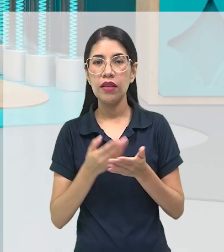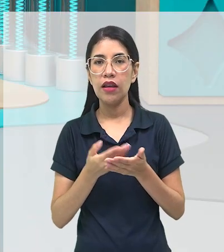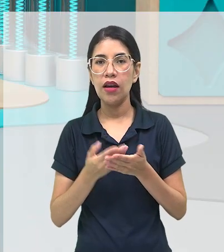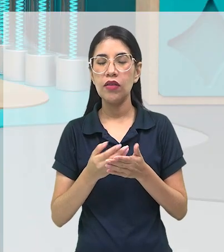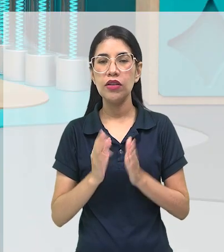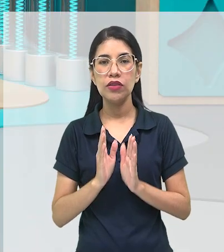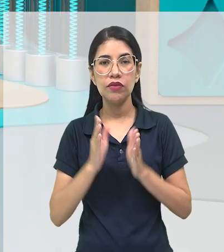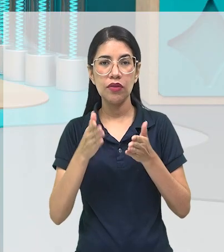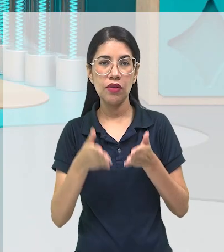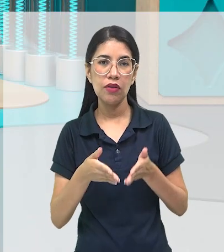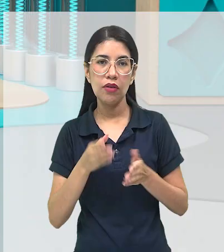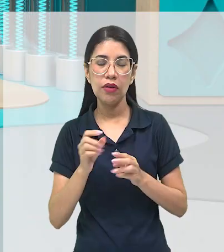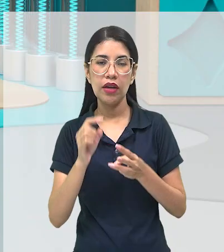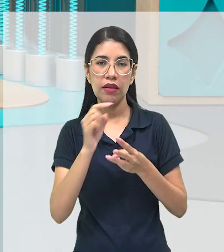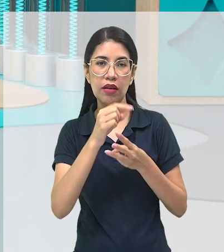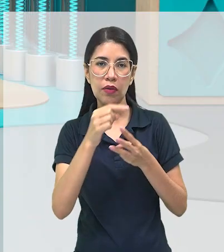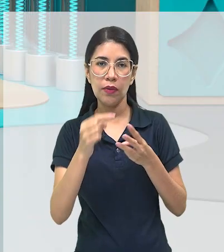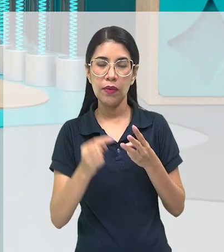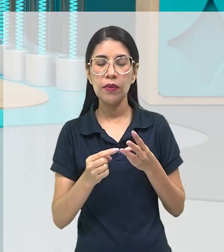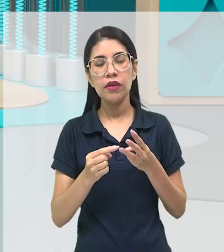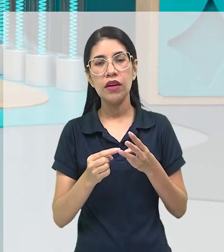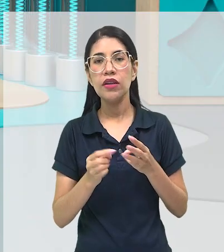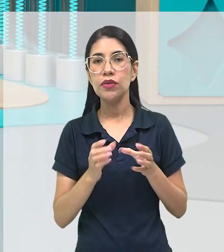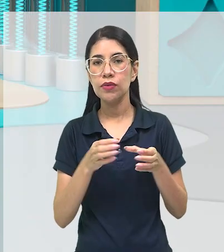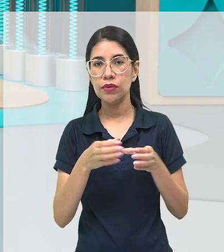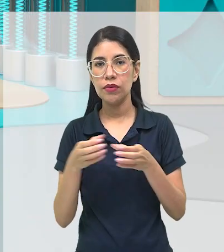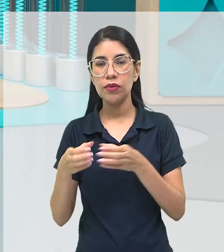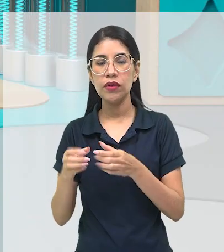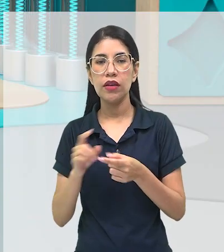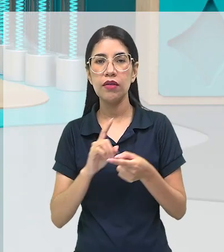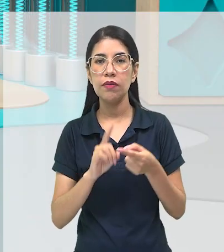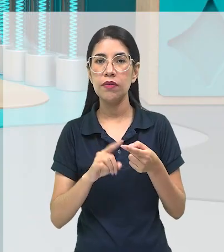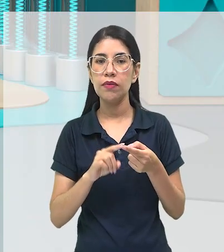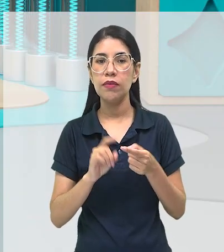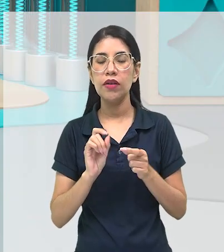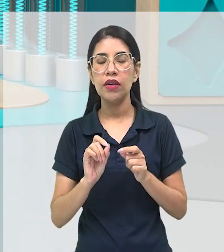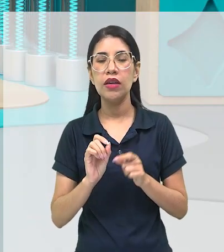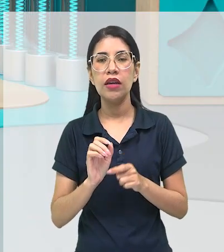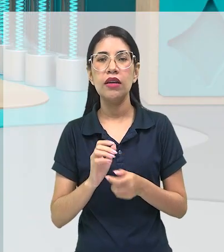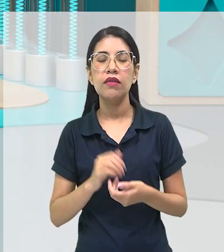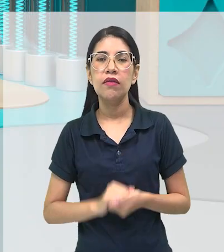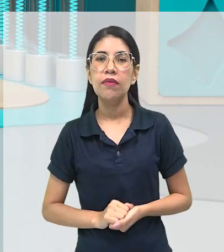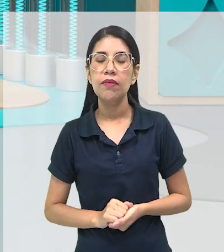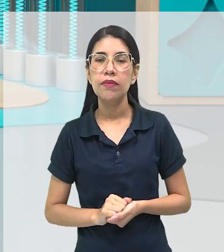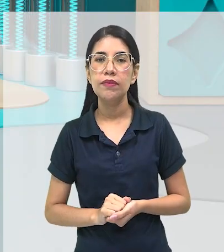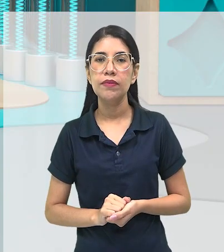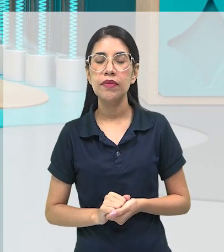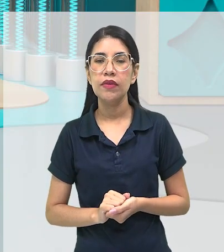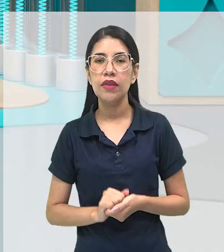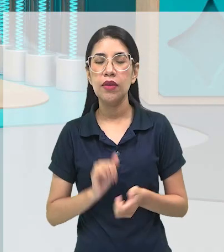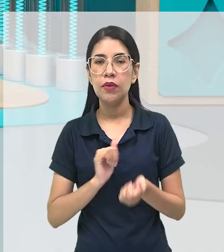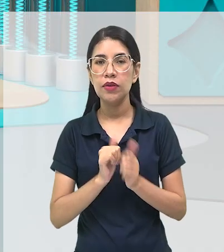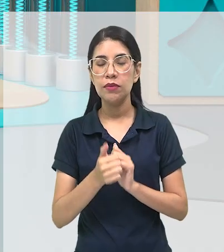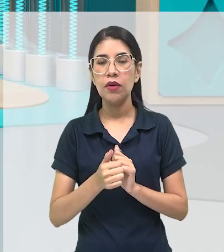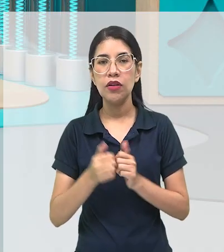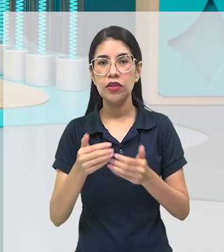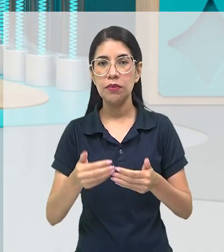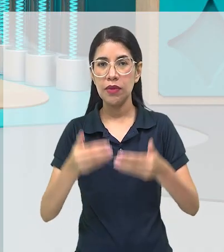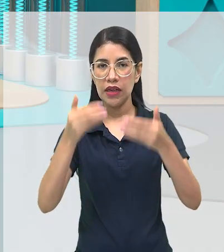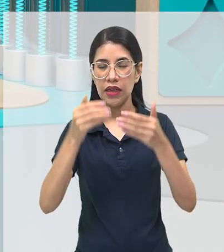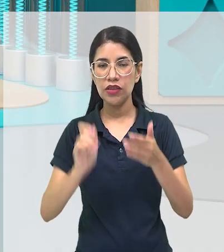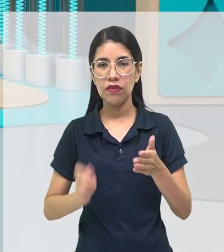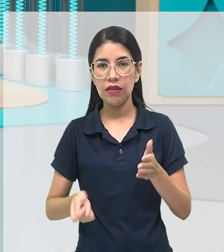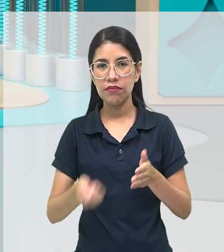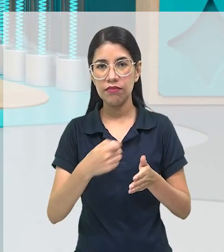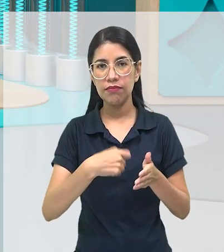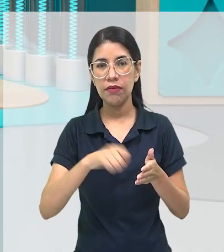trabalhamos especificamente 3 dessas categorias. A primeira delas, a gente já relembra agora, os esportes de parede e de rebote.